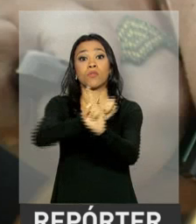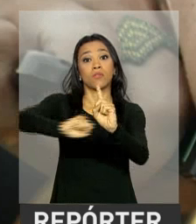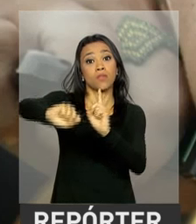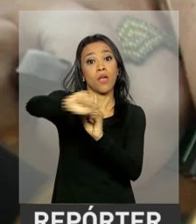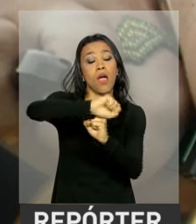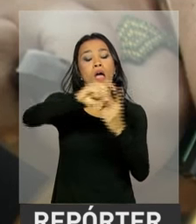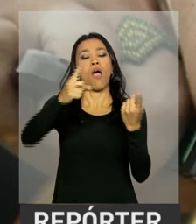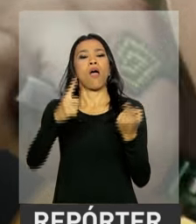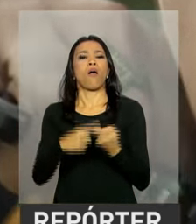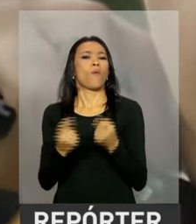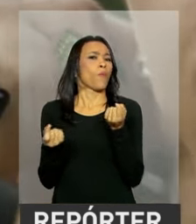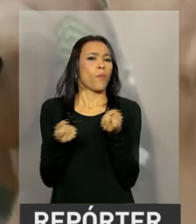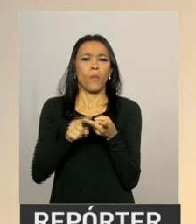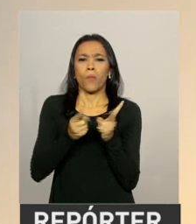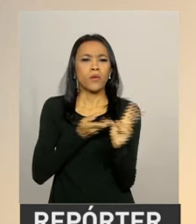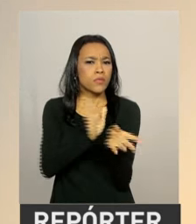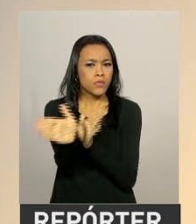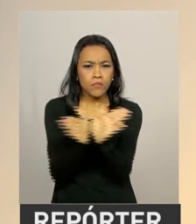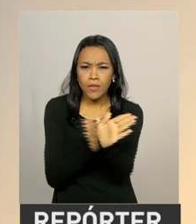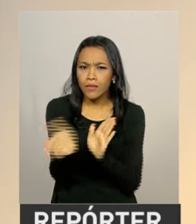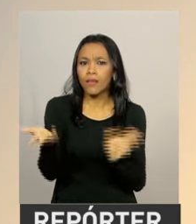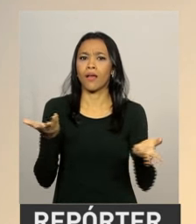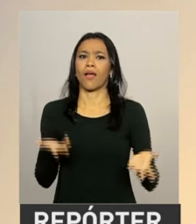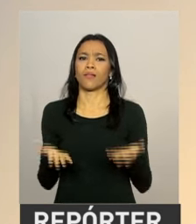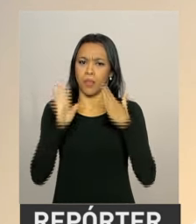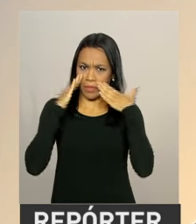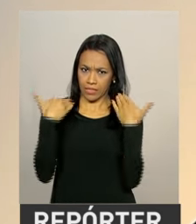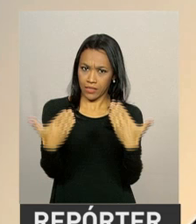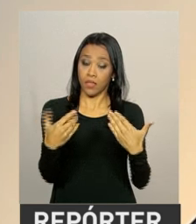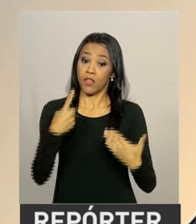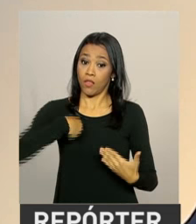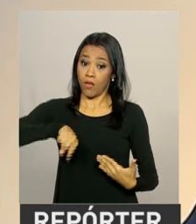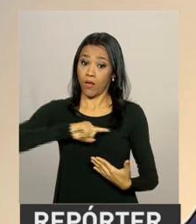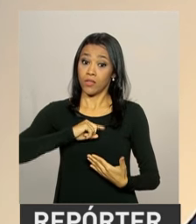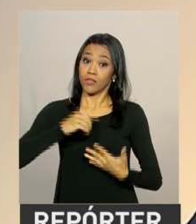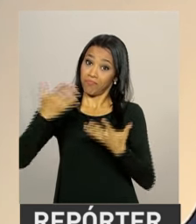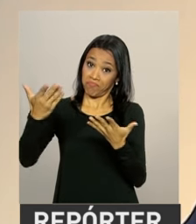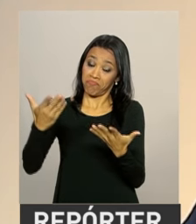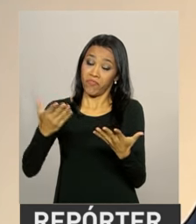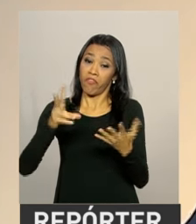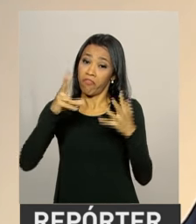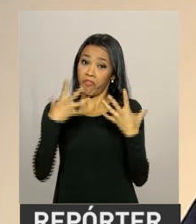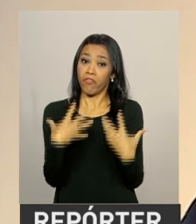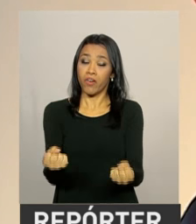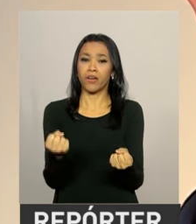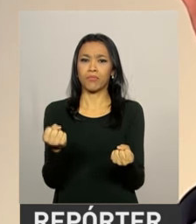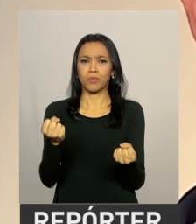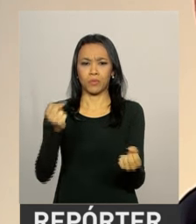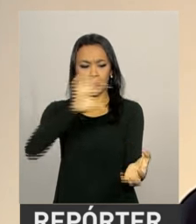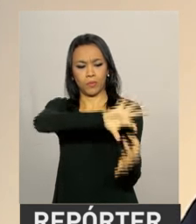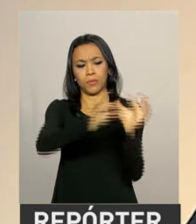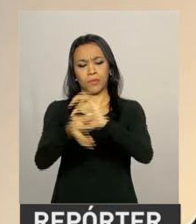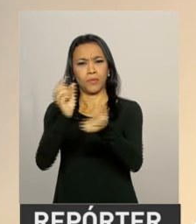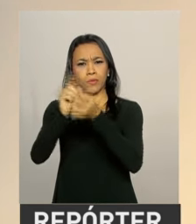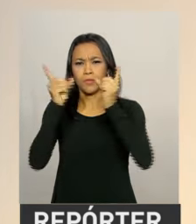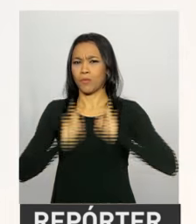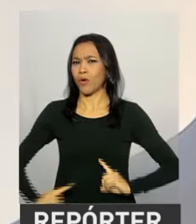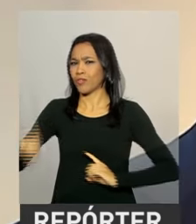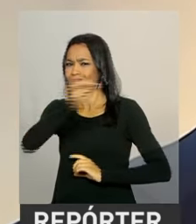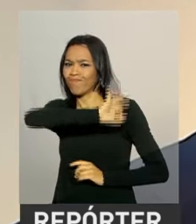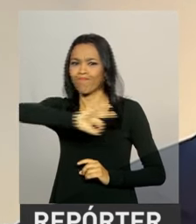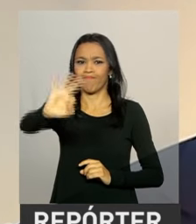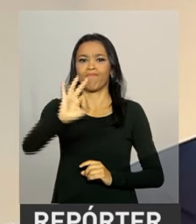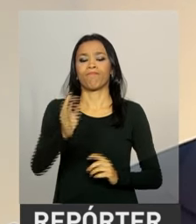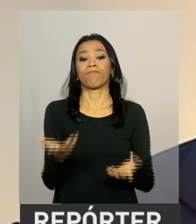é a acessibilidade. Nós estamos convictos de que faremos Jogos Paralímpicos extraordinários.